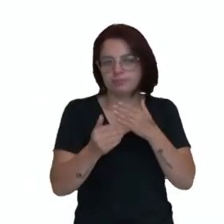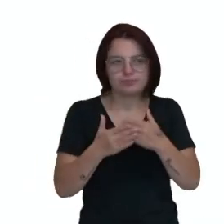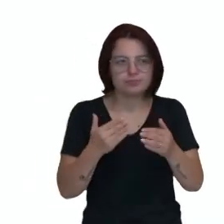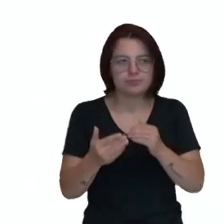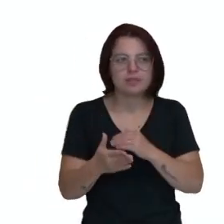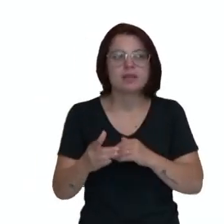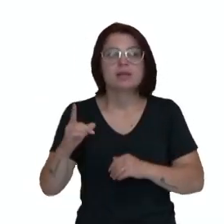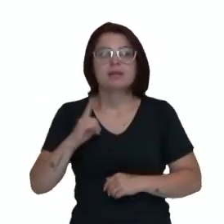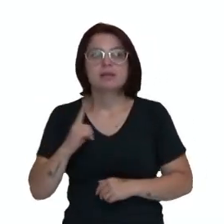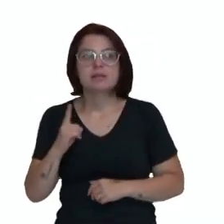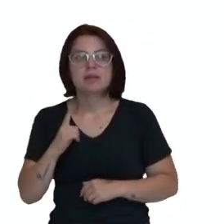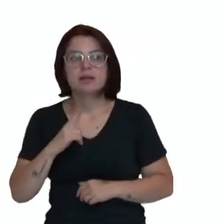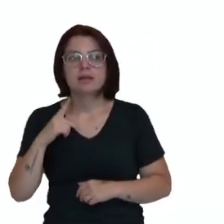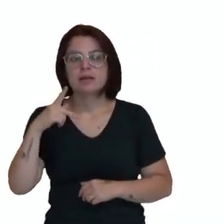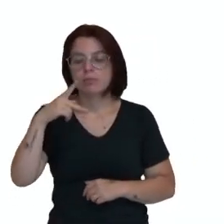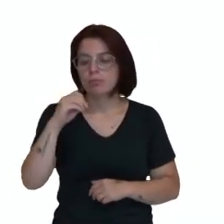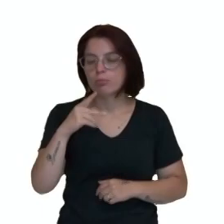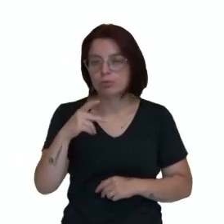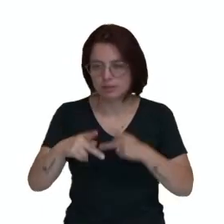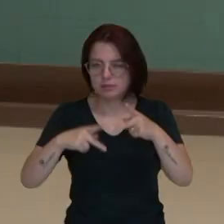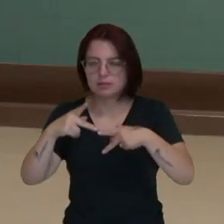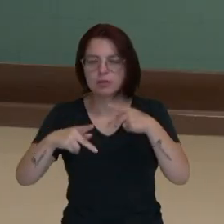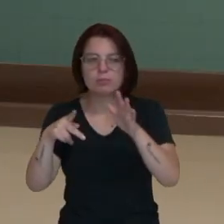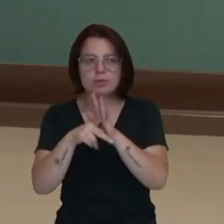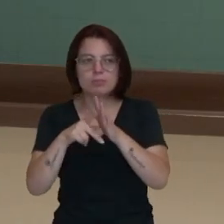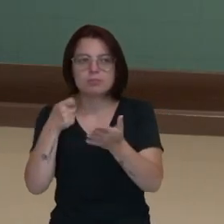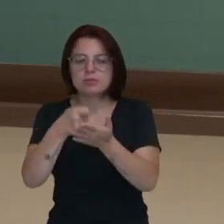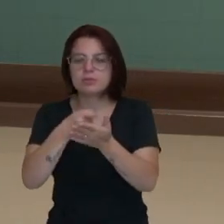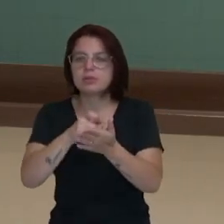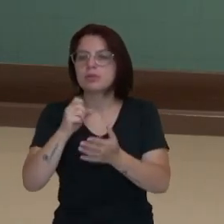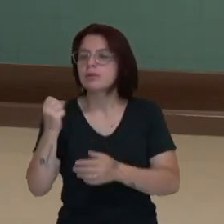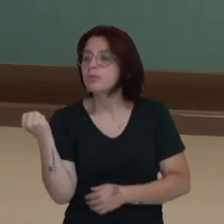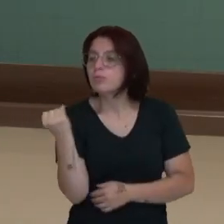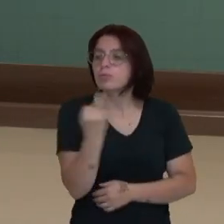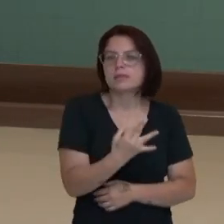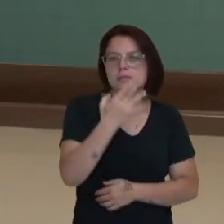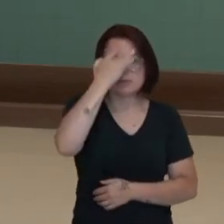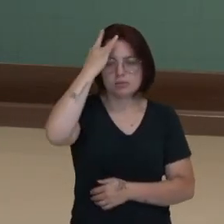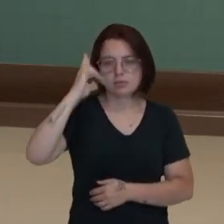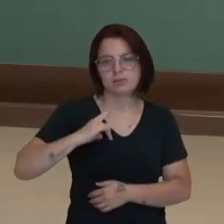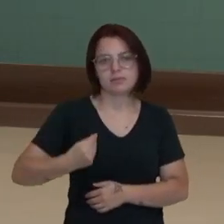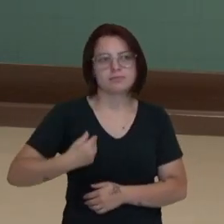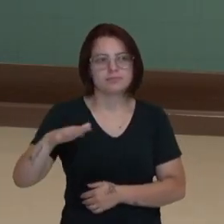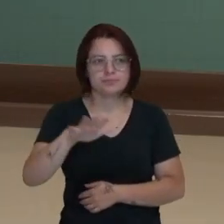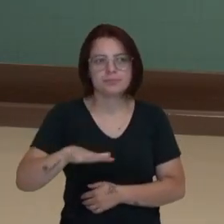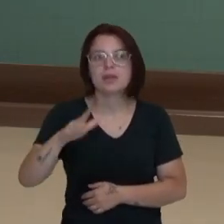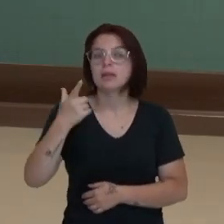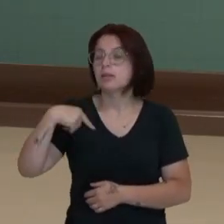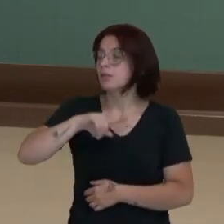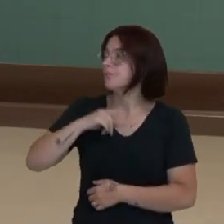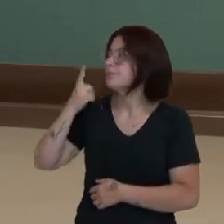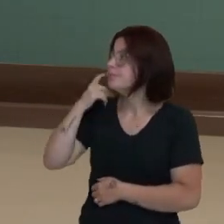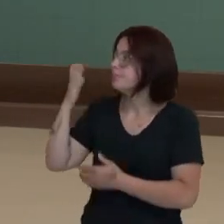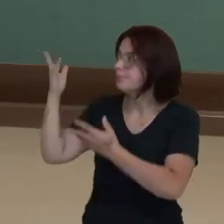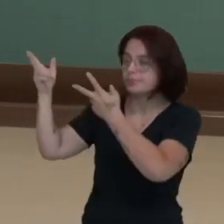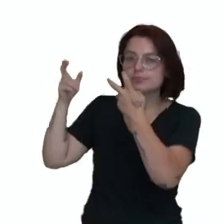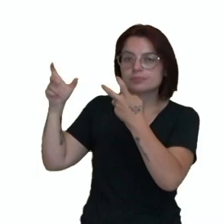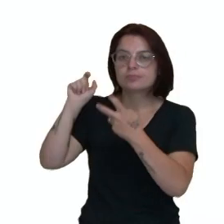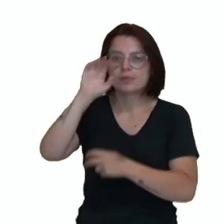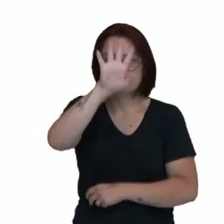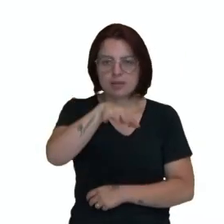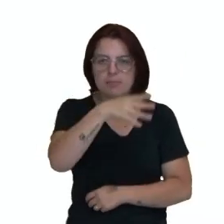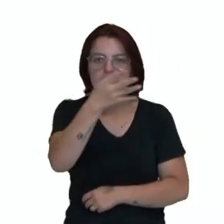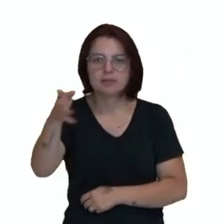ao número total de pessoas que vivem em um determinado lugar. E ainda falando em população, a gente vai observar duas tabelas na